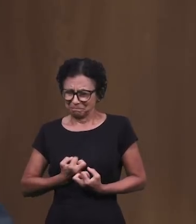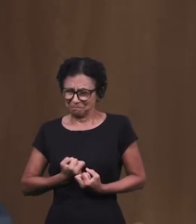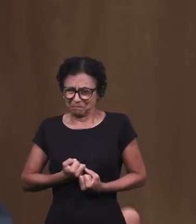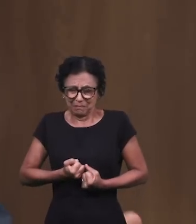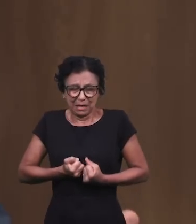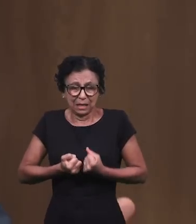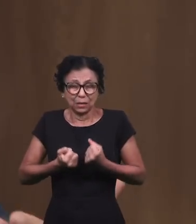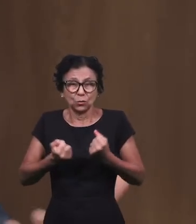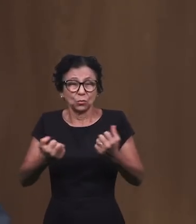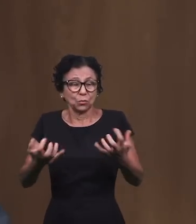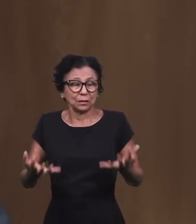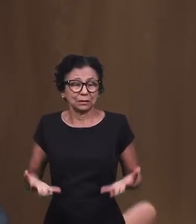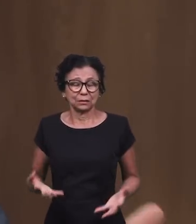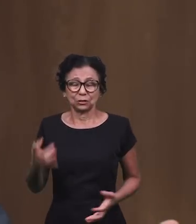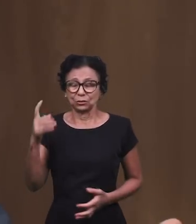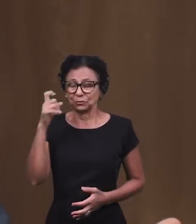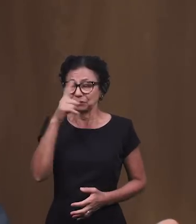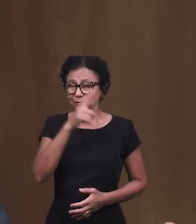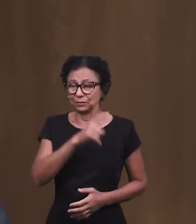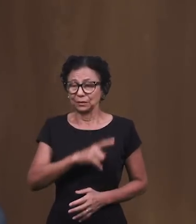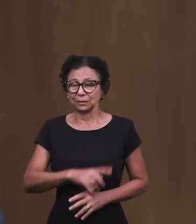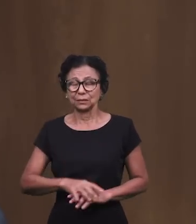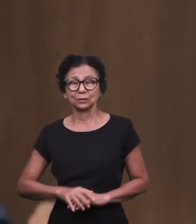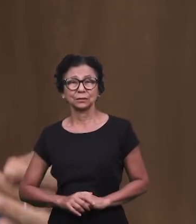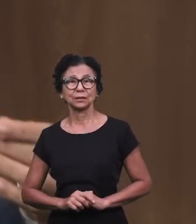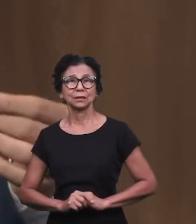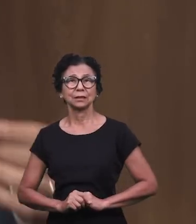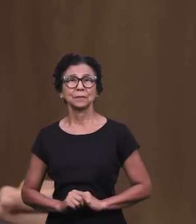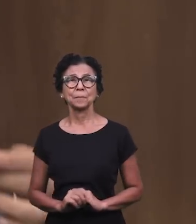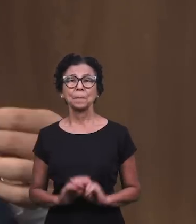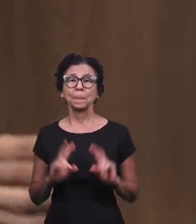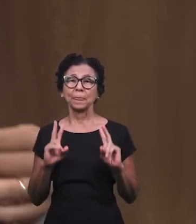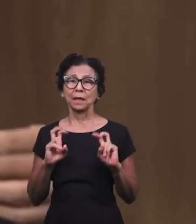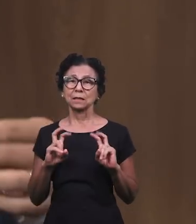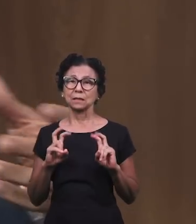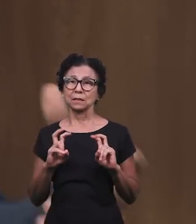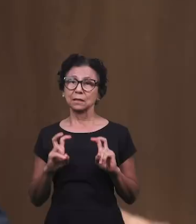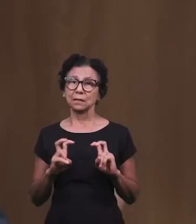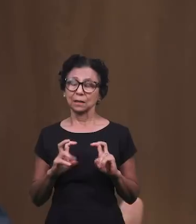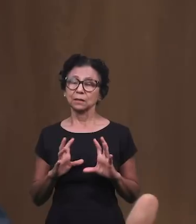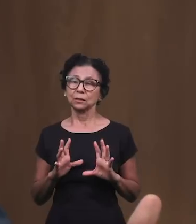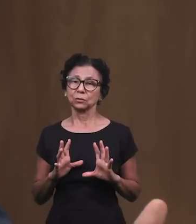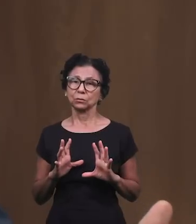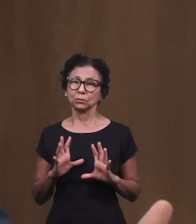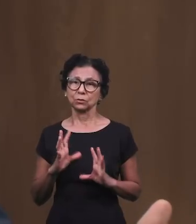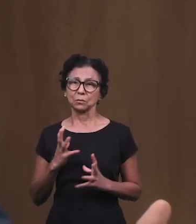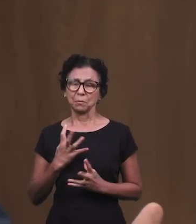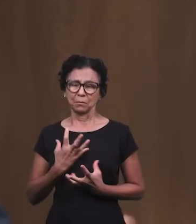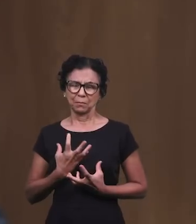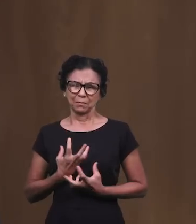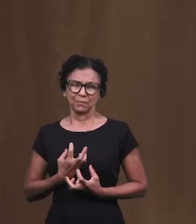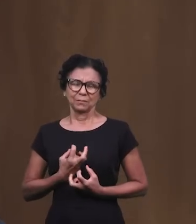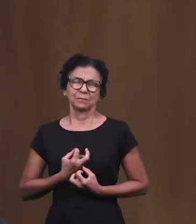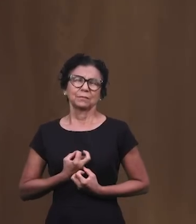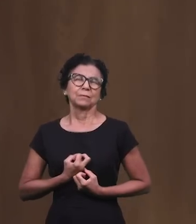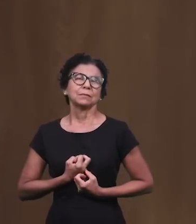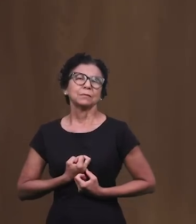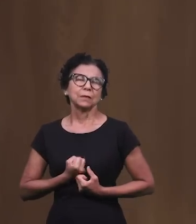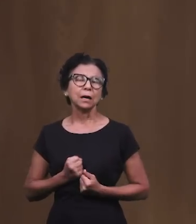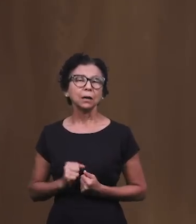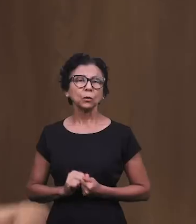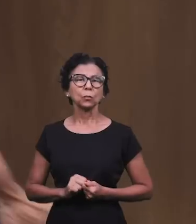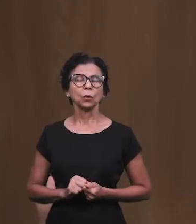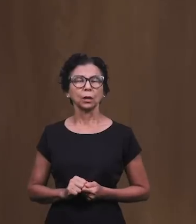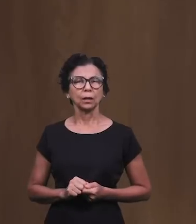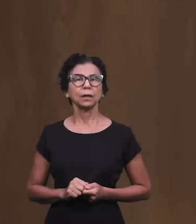Inclusive, esse assunto, a mágoa, é um assunto constantemente falado nos nossos seminários. O pastor Luiz Eugênio